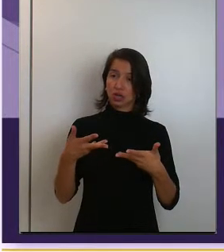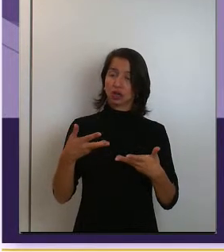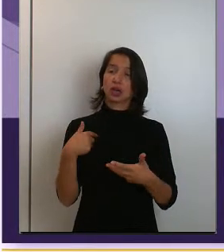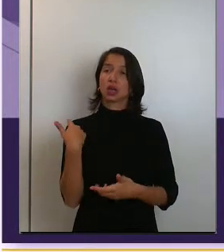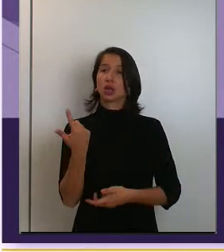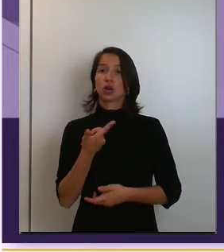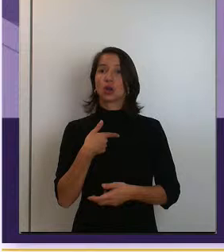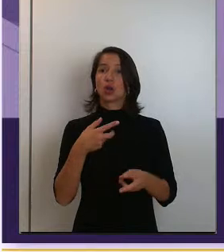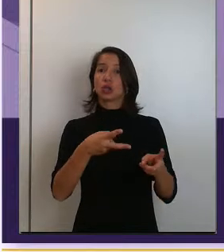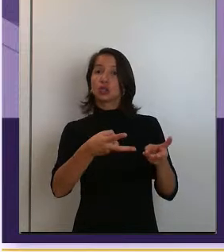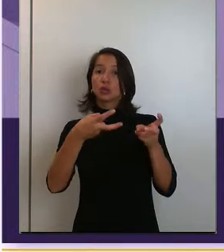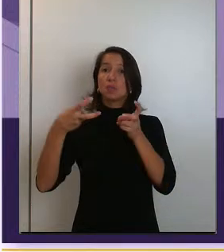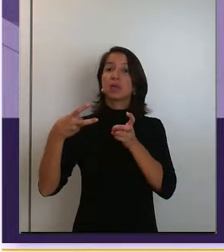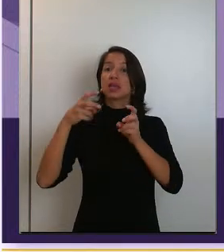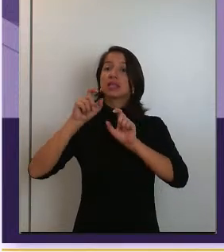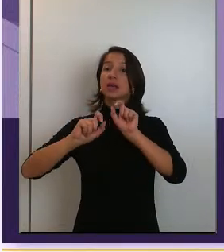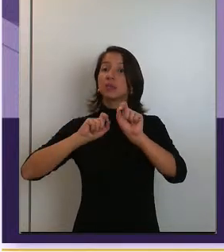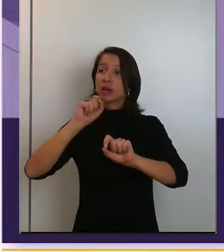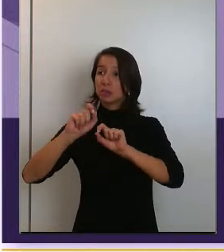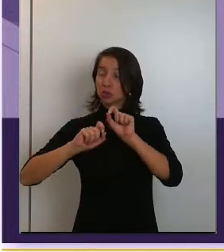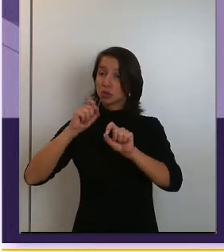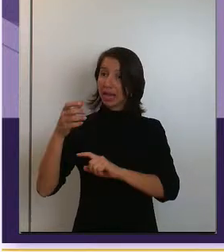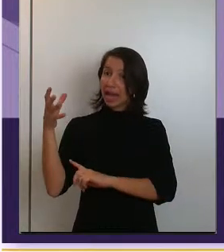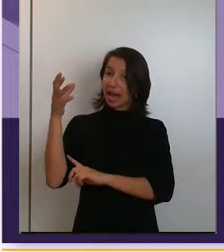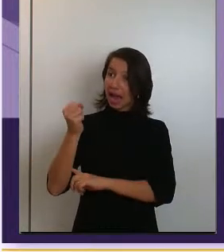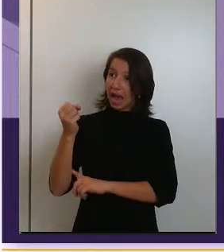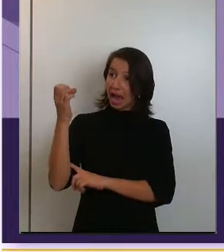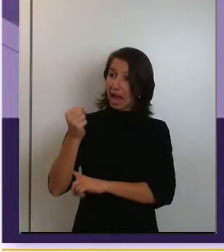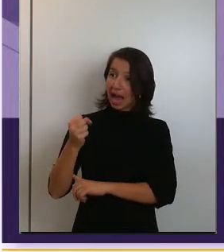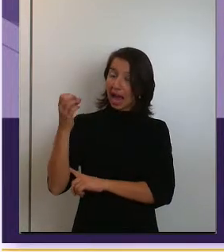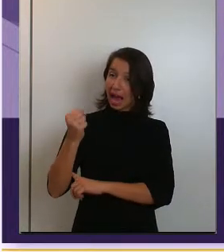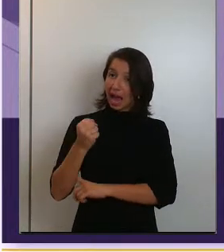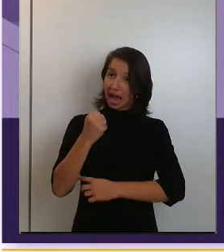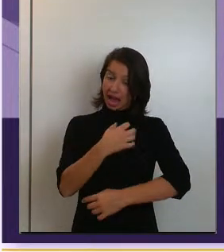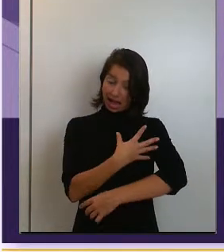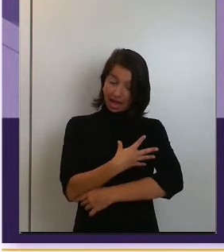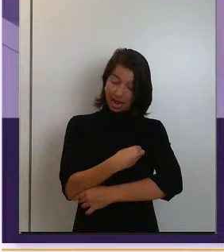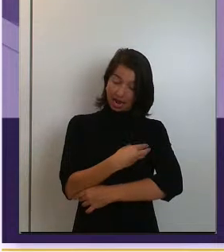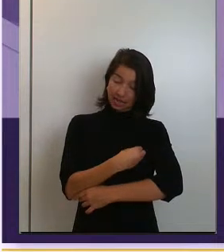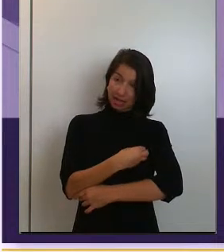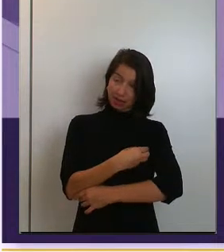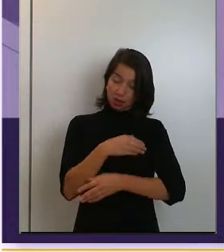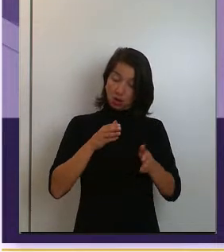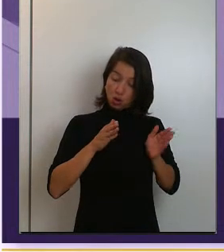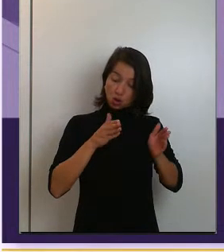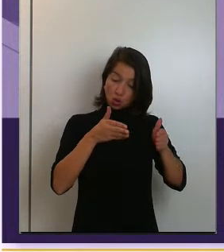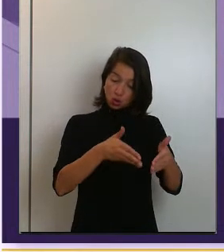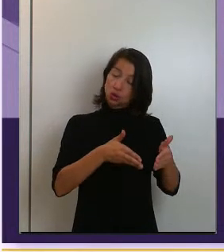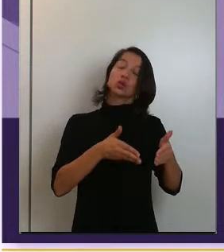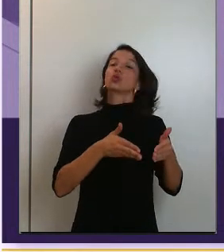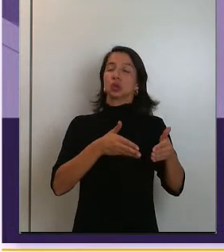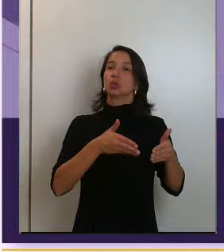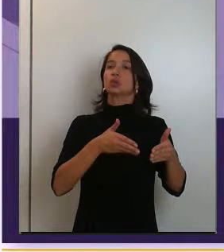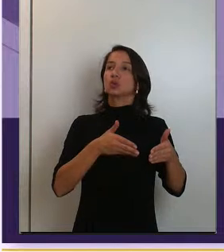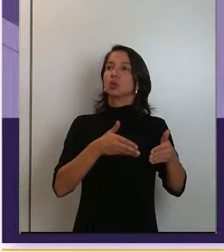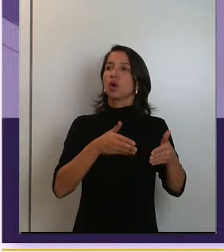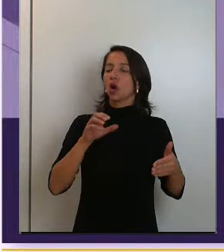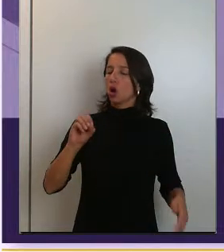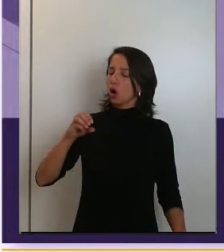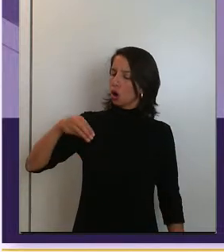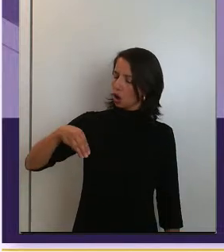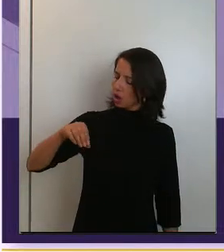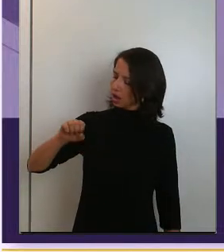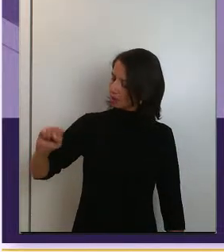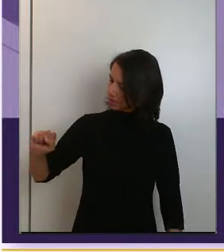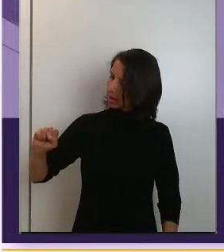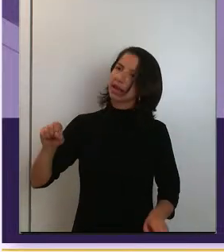prevalência do aleitamento materno exclusivo, segundo a macro-região no Brasil, né? Só para lembrar, o aleitamento materno, a OMS e